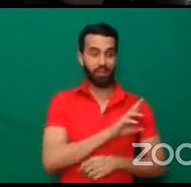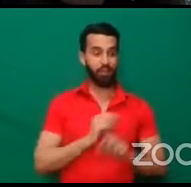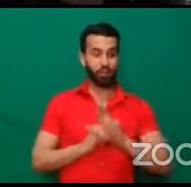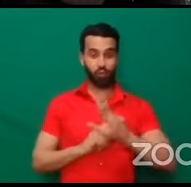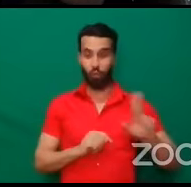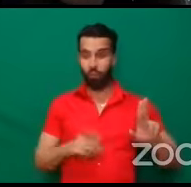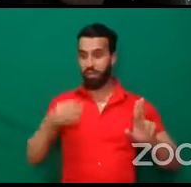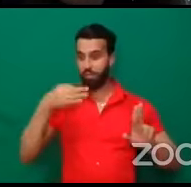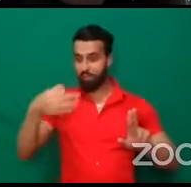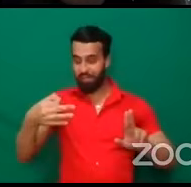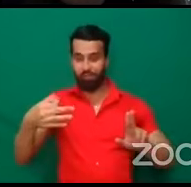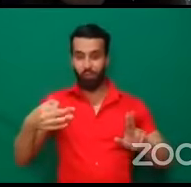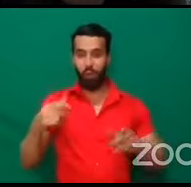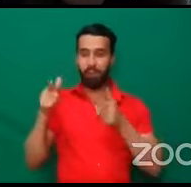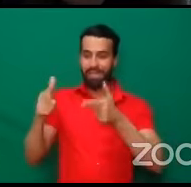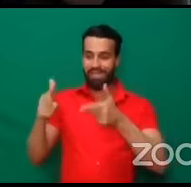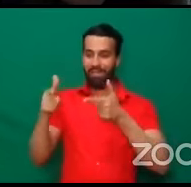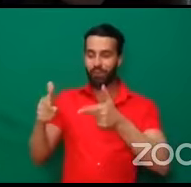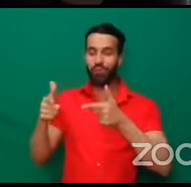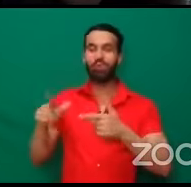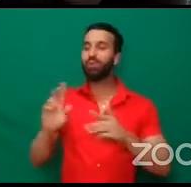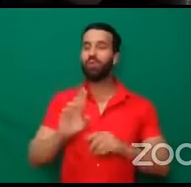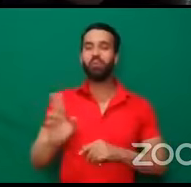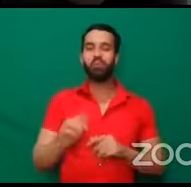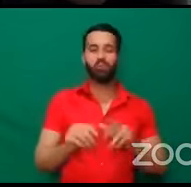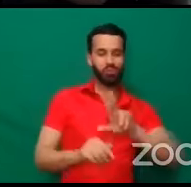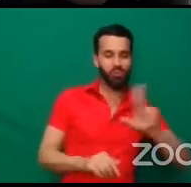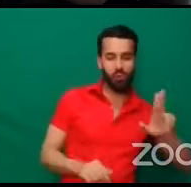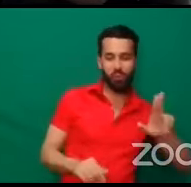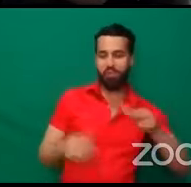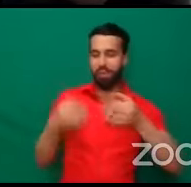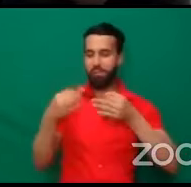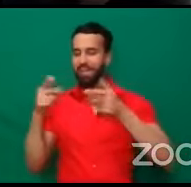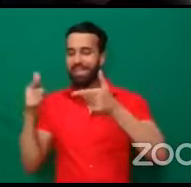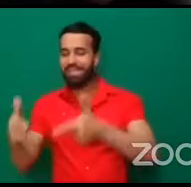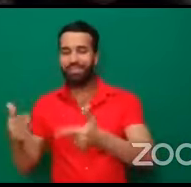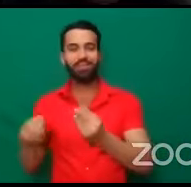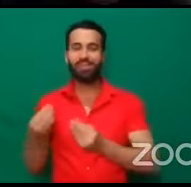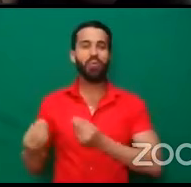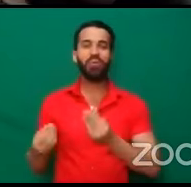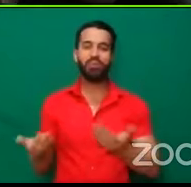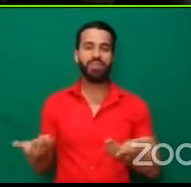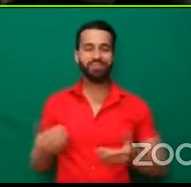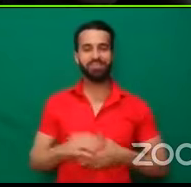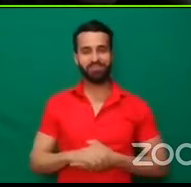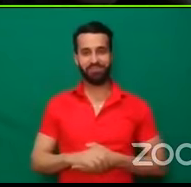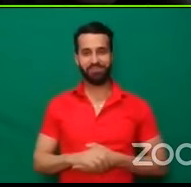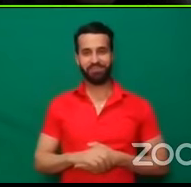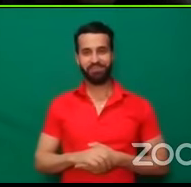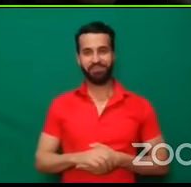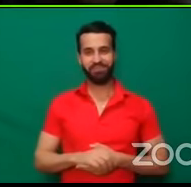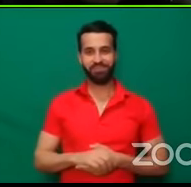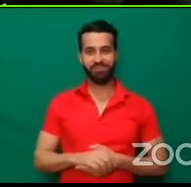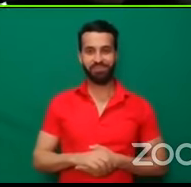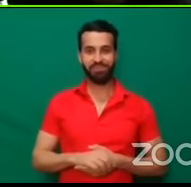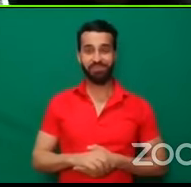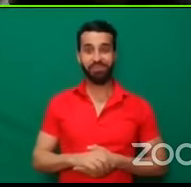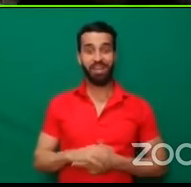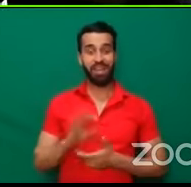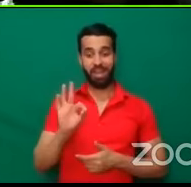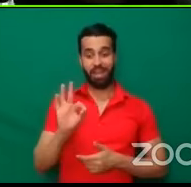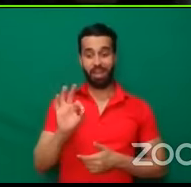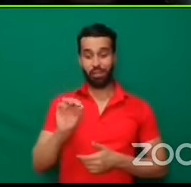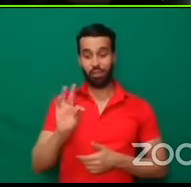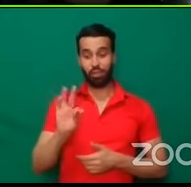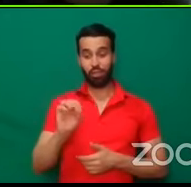Top Gun, Martins. Como é que foi essa brincadeira aí também? Top Gun é o meu apelido